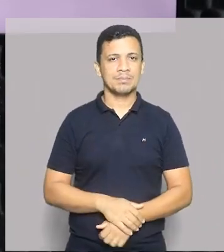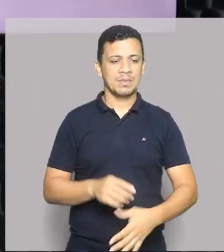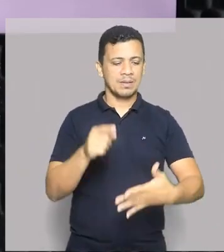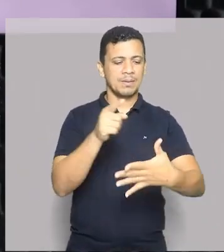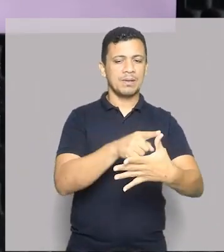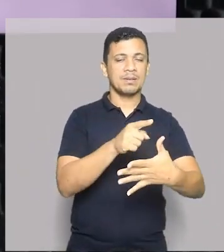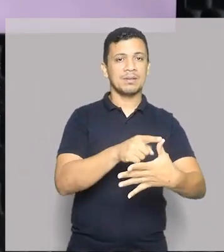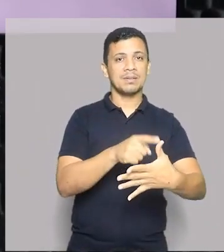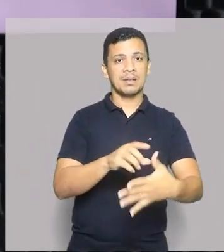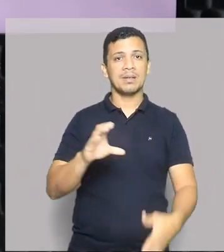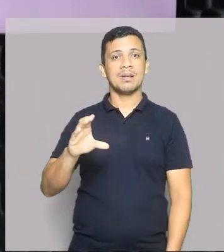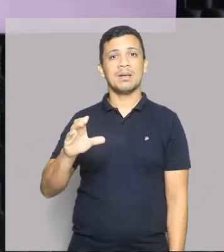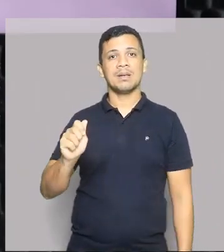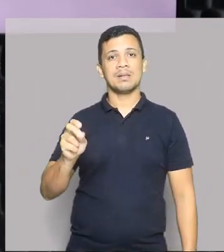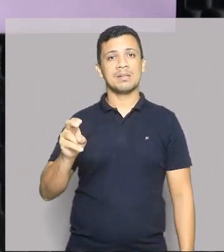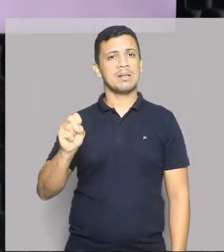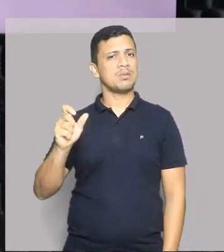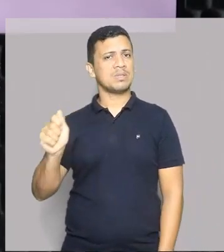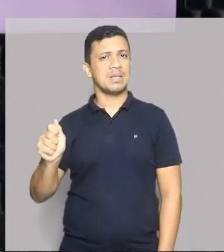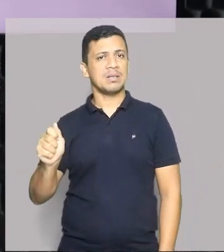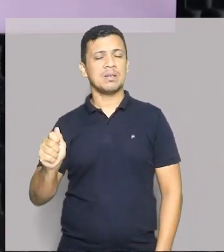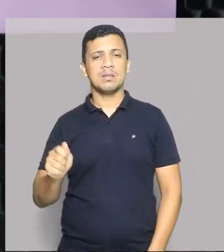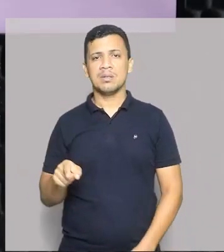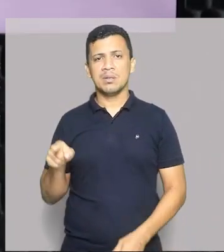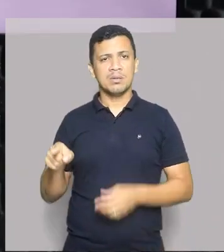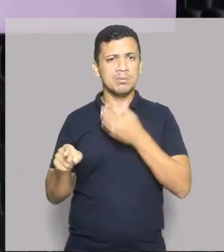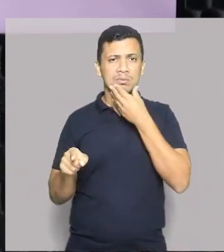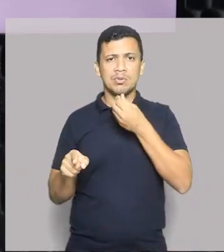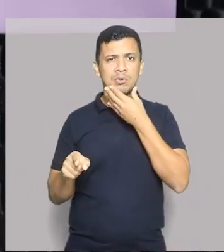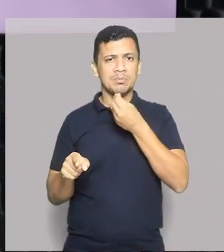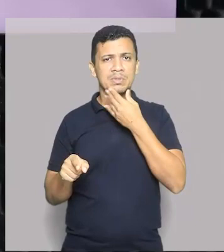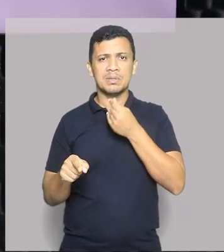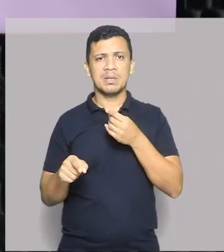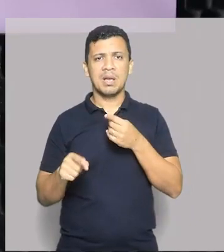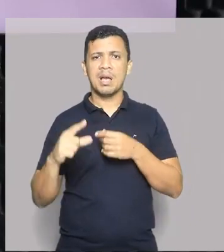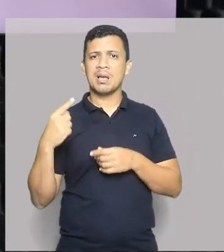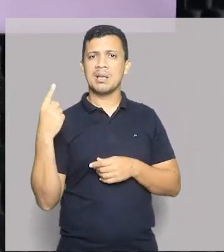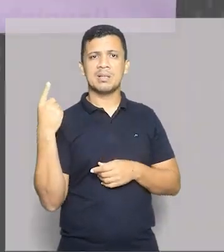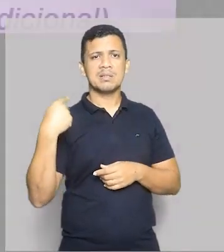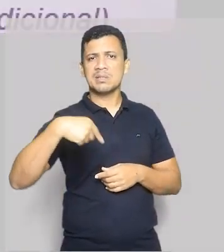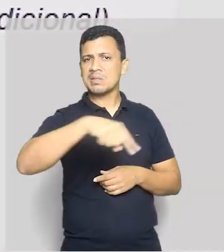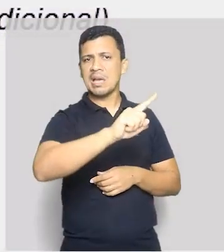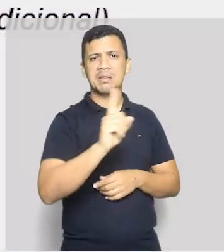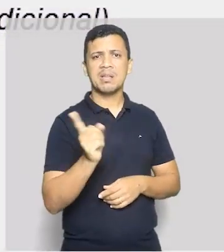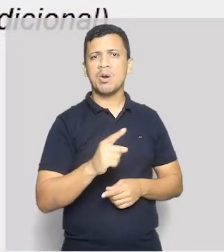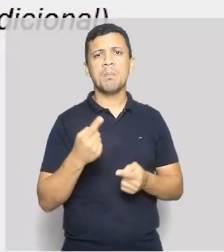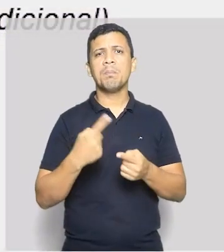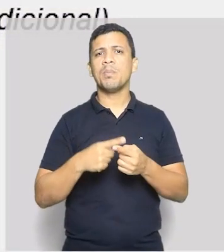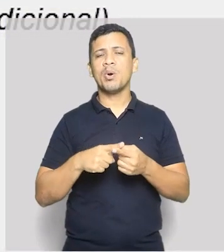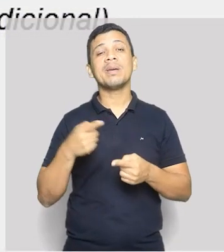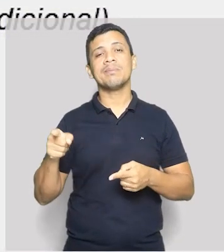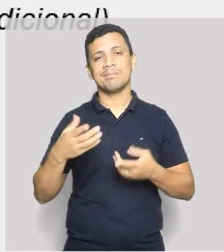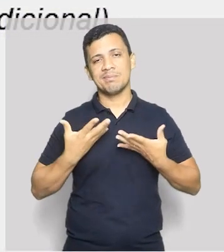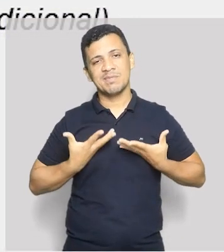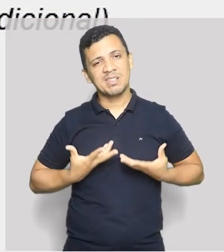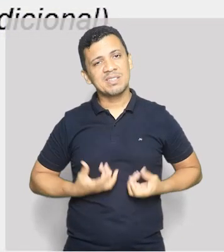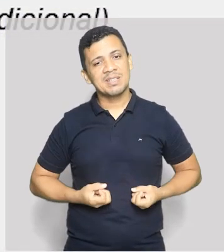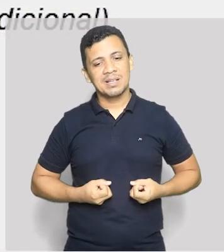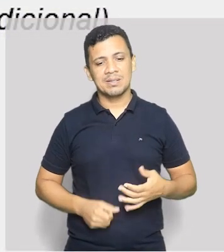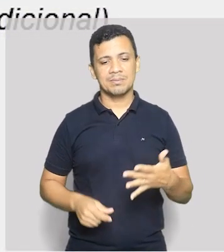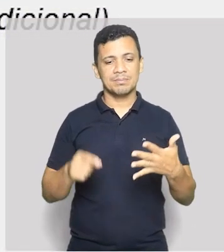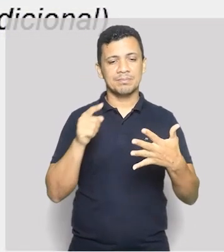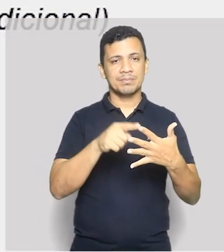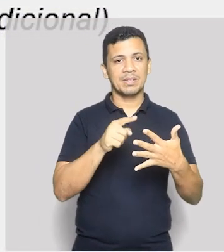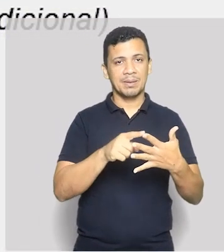ideia de causa, ele resolveu não sair. Por quê? Qual foi a causa disso? Ele estava cansado. A segunda, está nítida a ideia